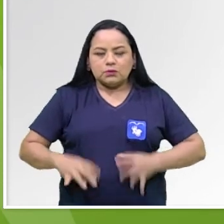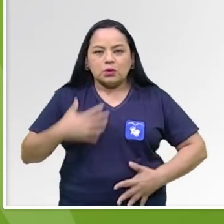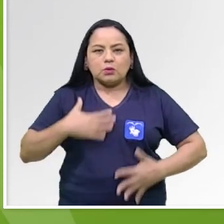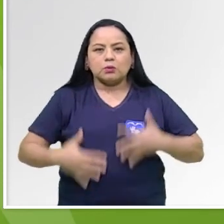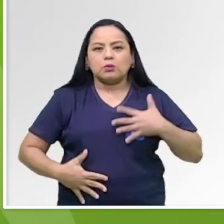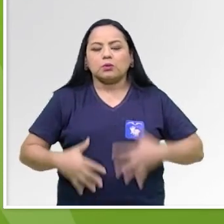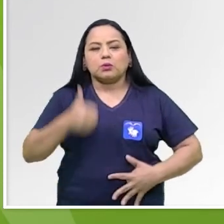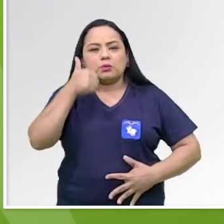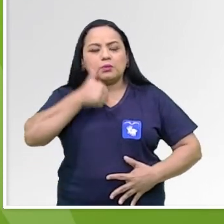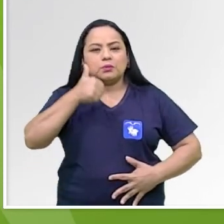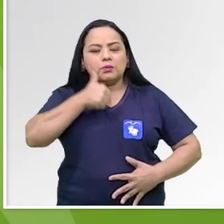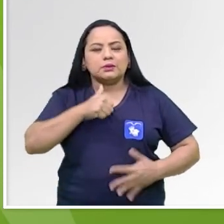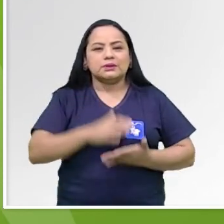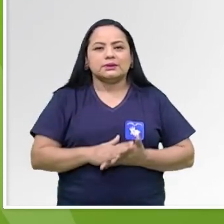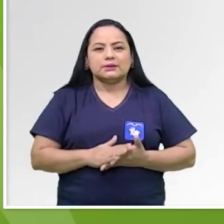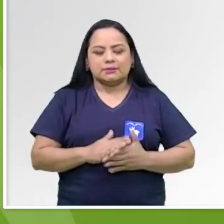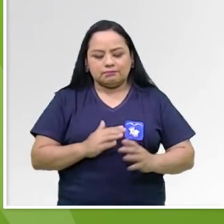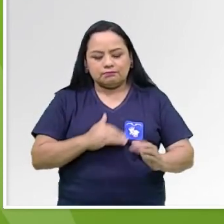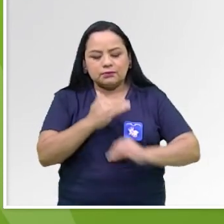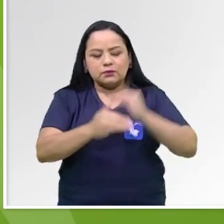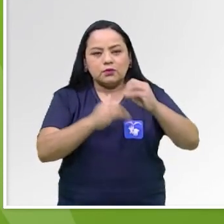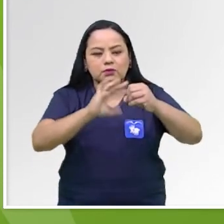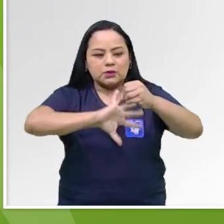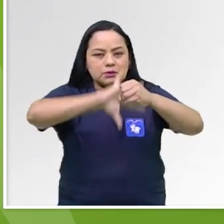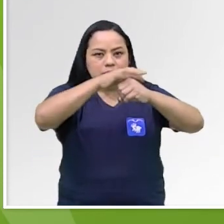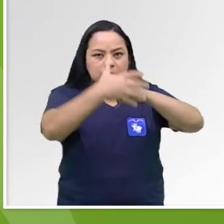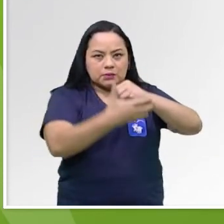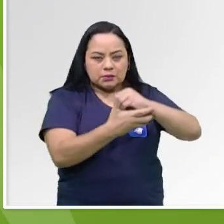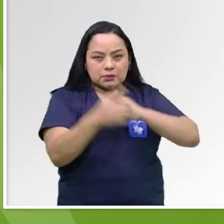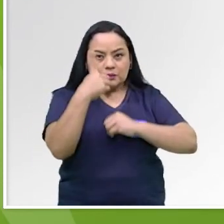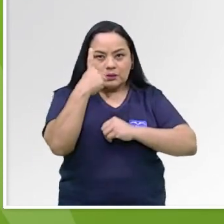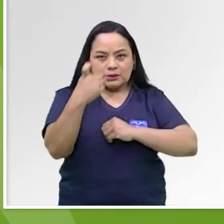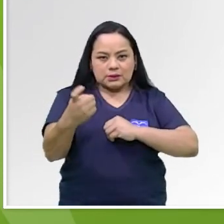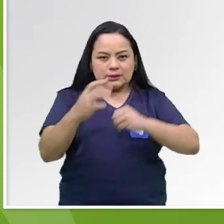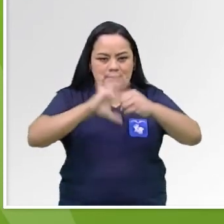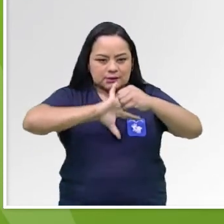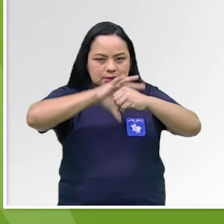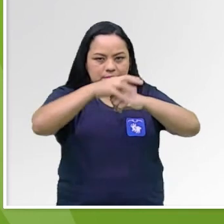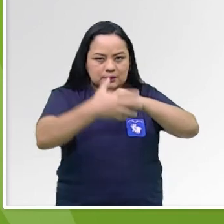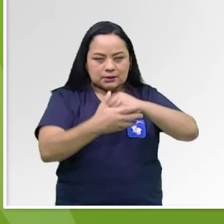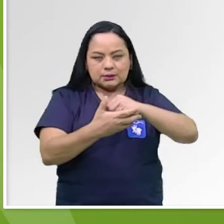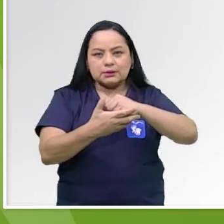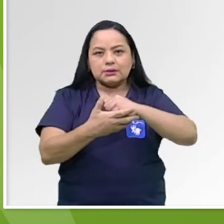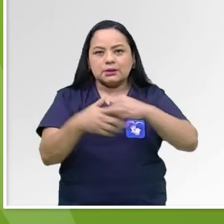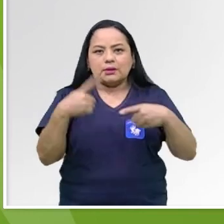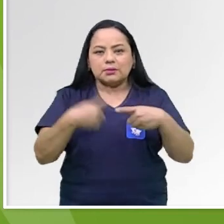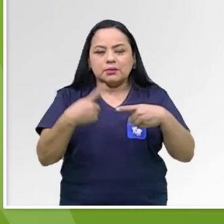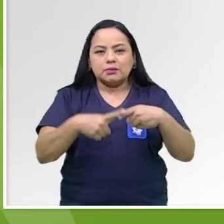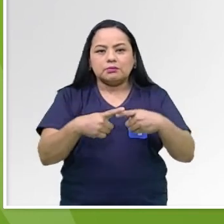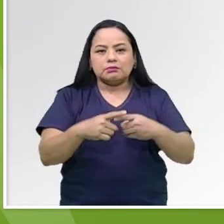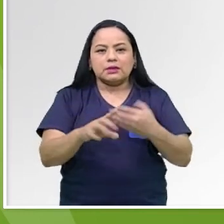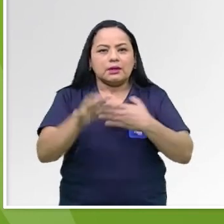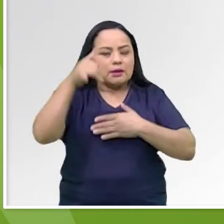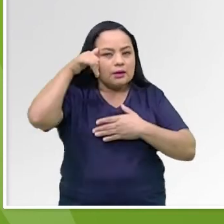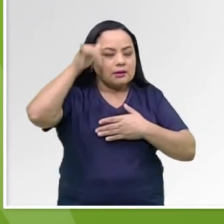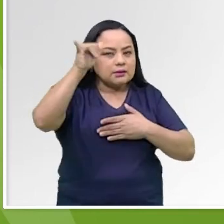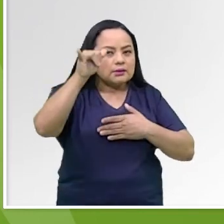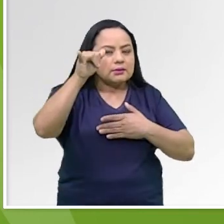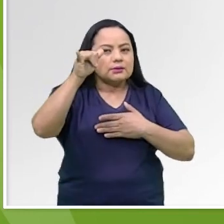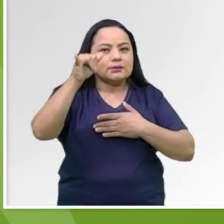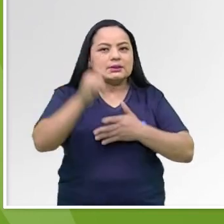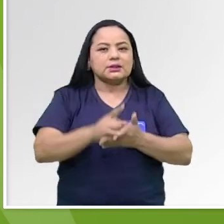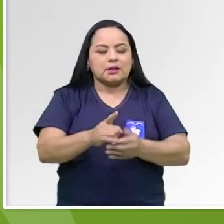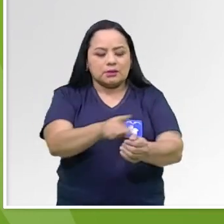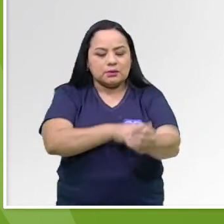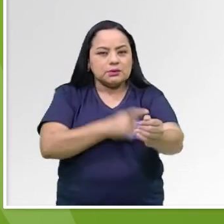fêmea vai formando a placenta. O interessante da placenta é que ela não deixa o sangue da mãe e o sangue